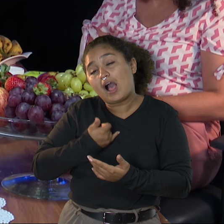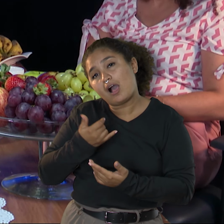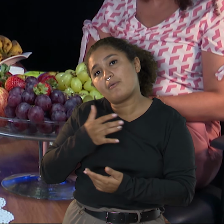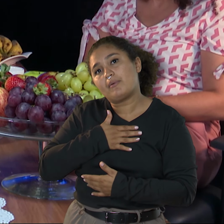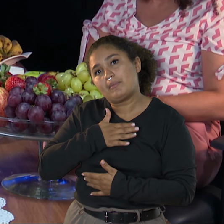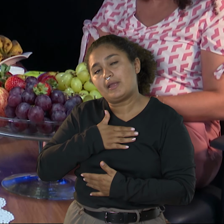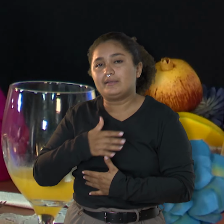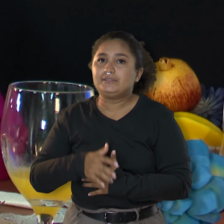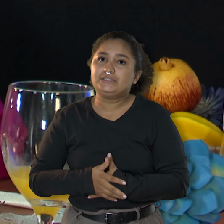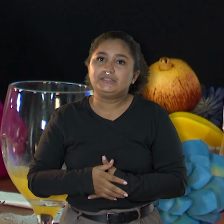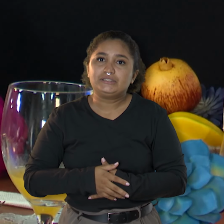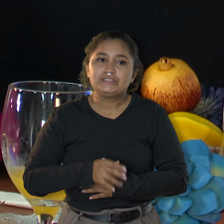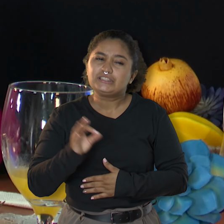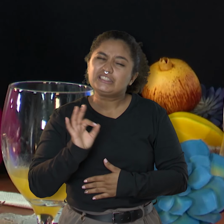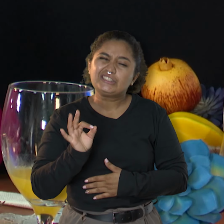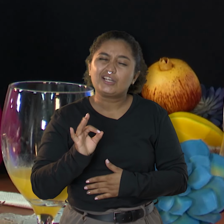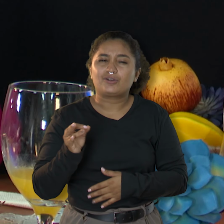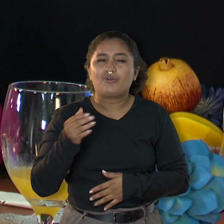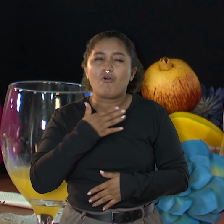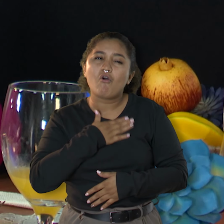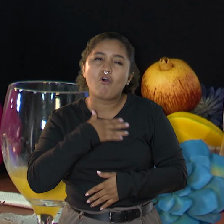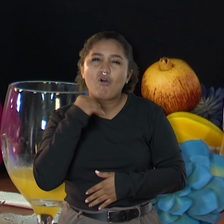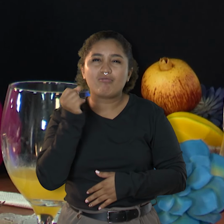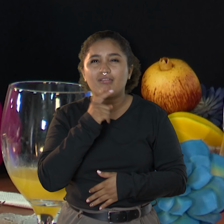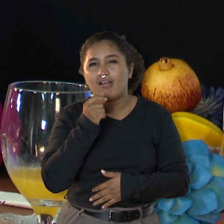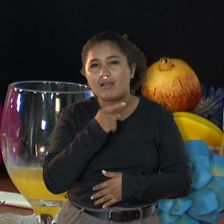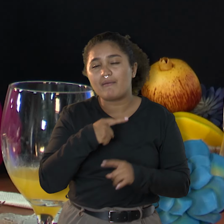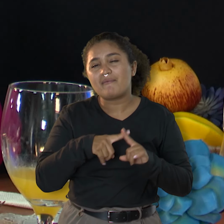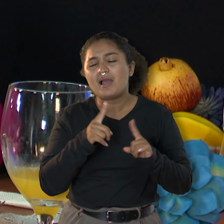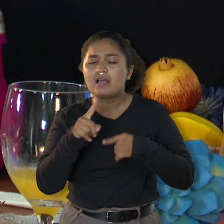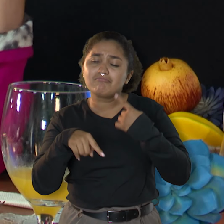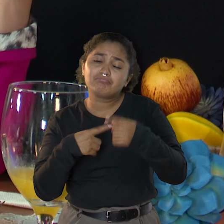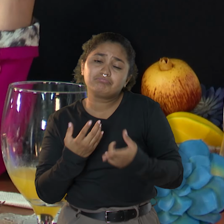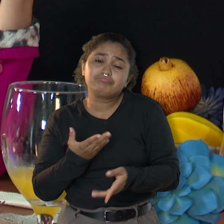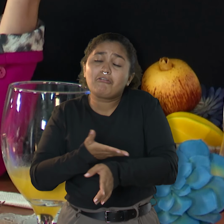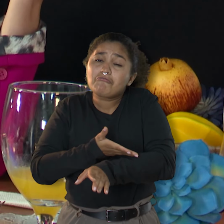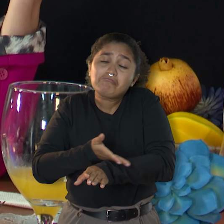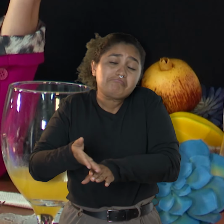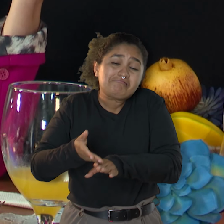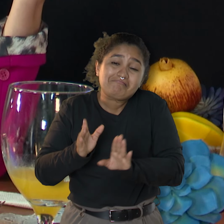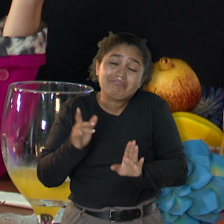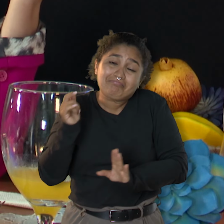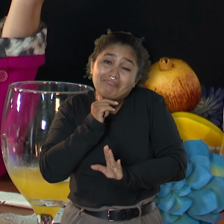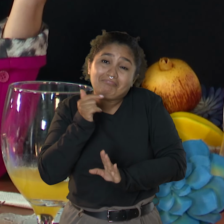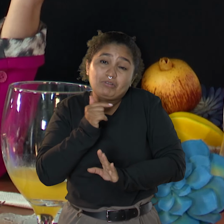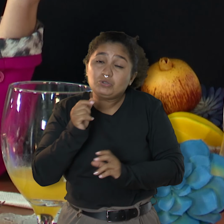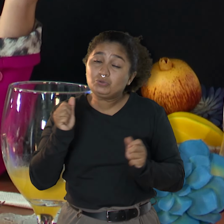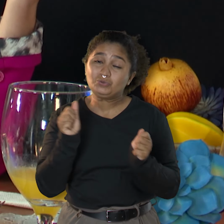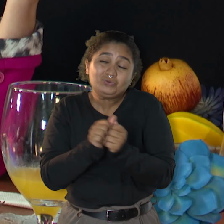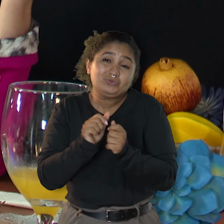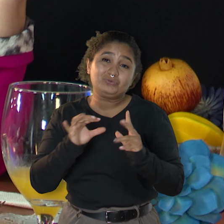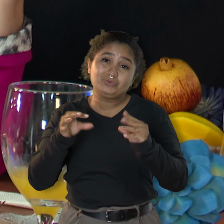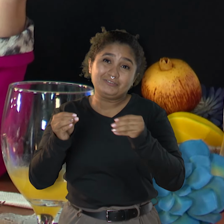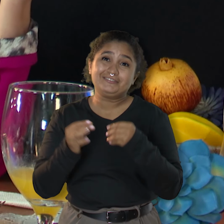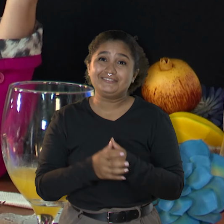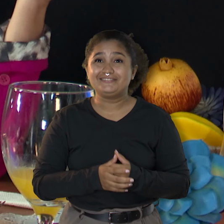gosta desse tipo, né, de designação. Mas depois eu realmente aprendi a lidar e a dar risada, né? Eu chego na esportiva, eu já conto.